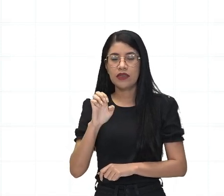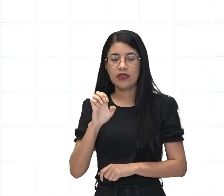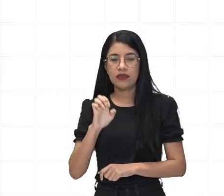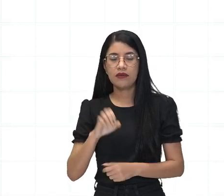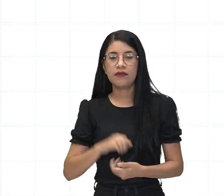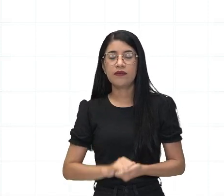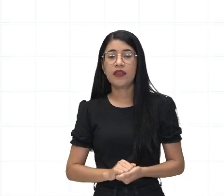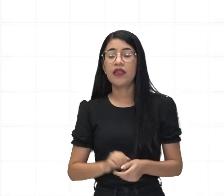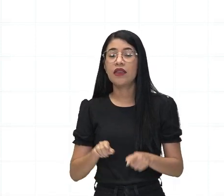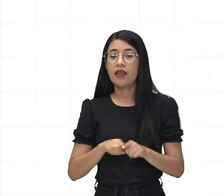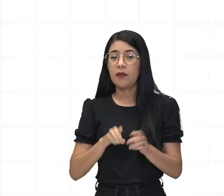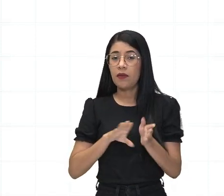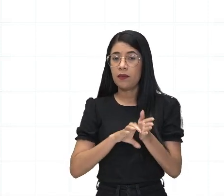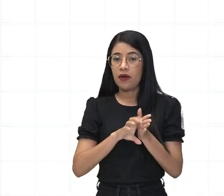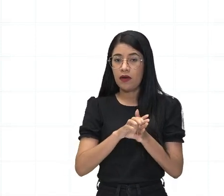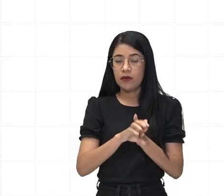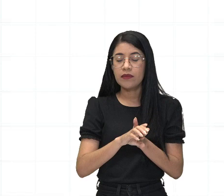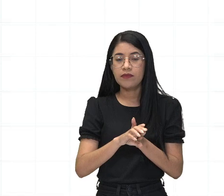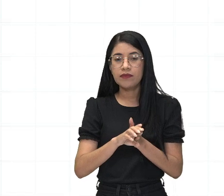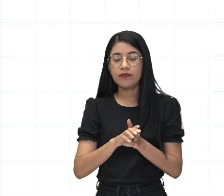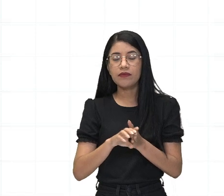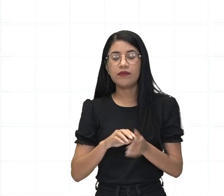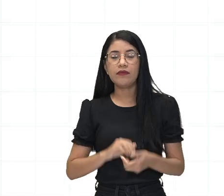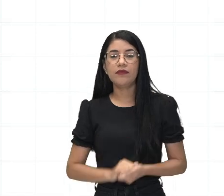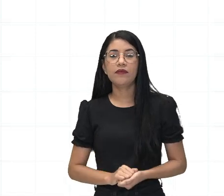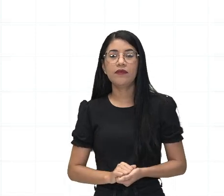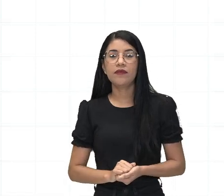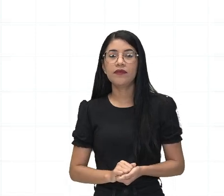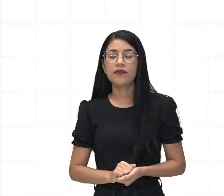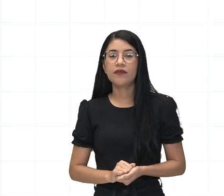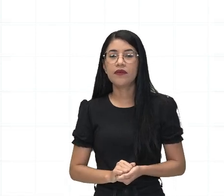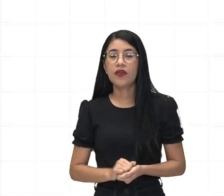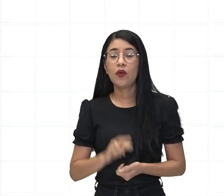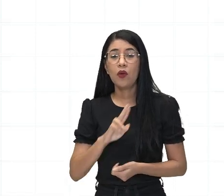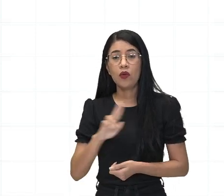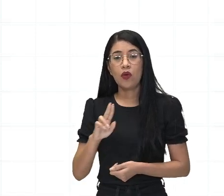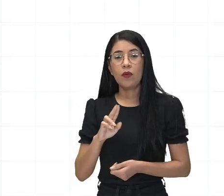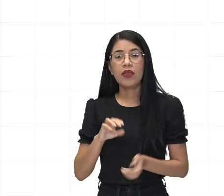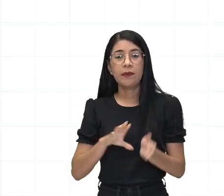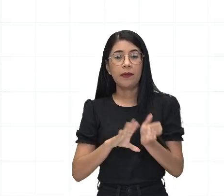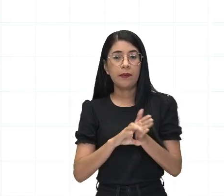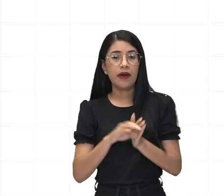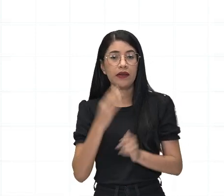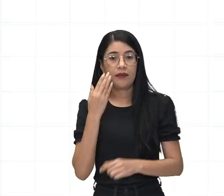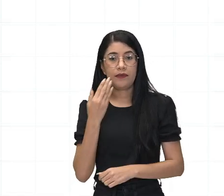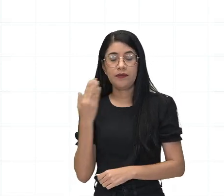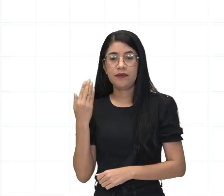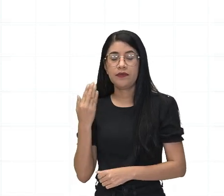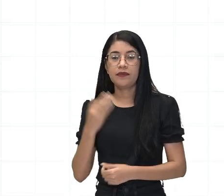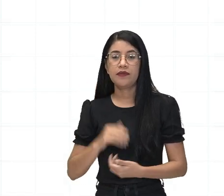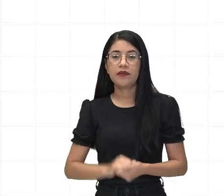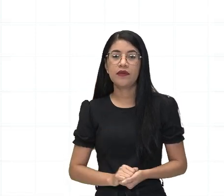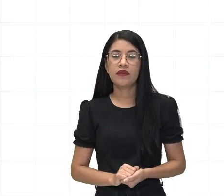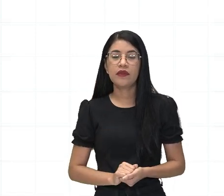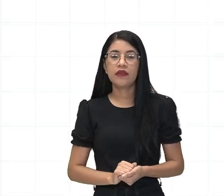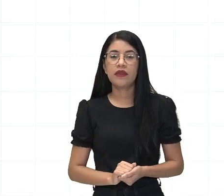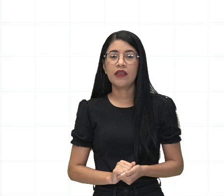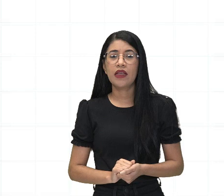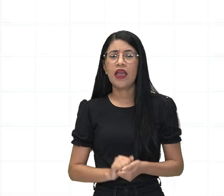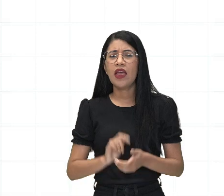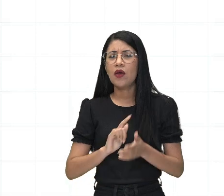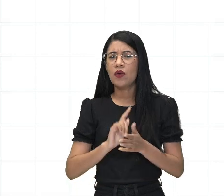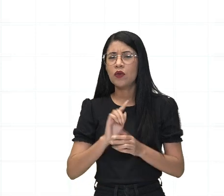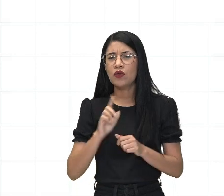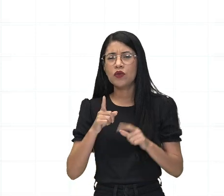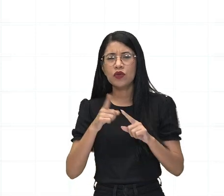uma bactéria, já é um micro-organismo bactéria, leptospira. Está aí apenas descrito o gênero,